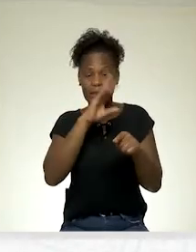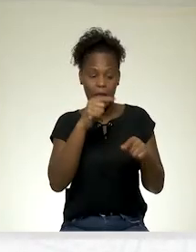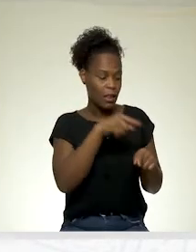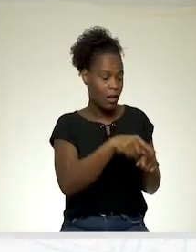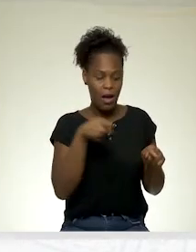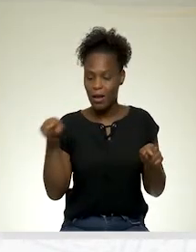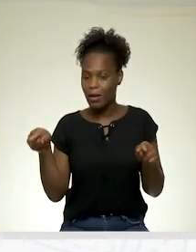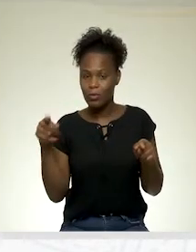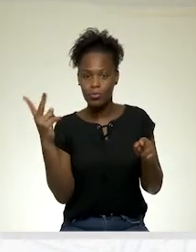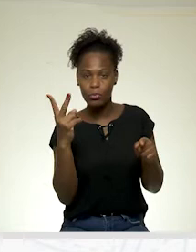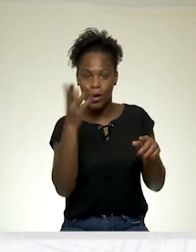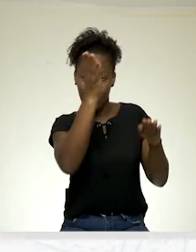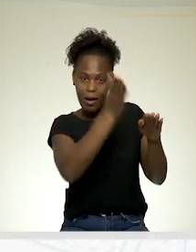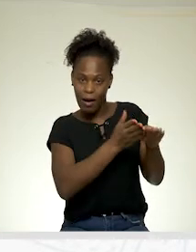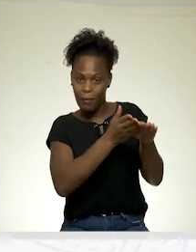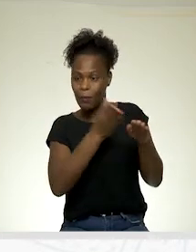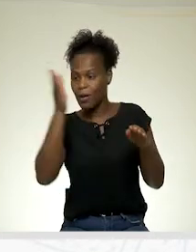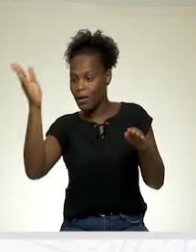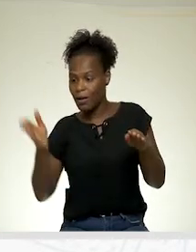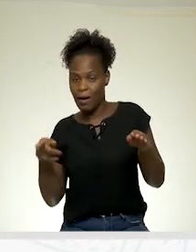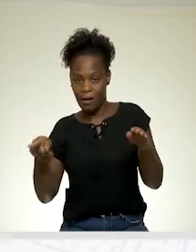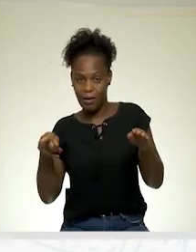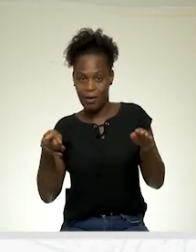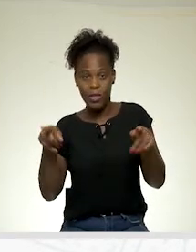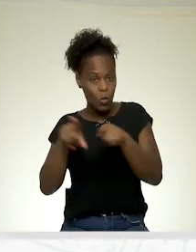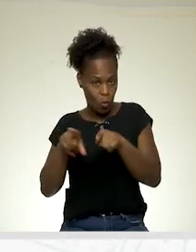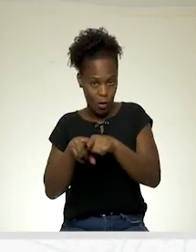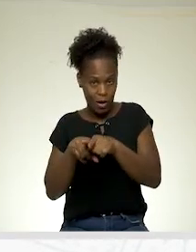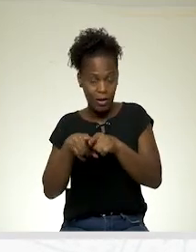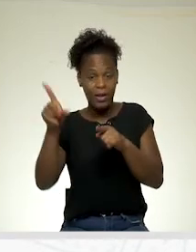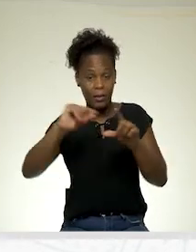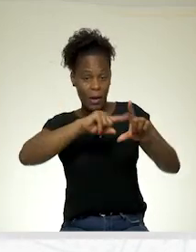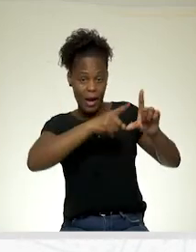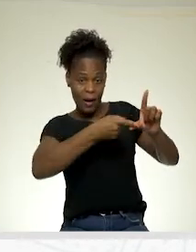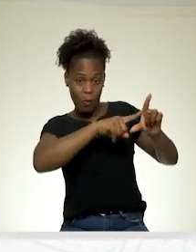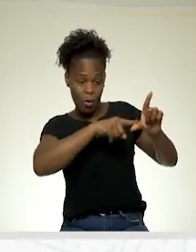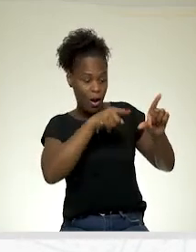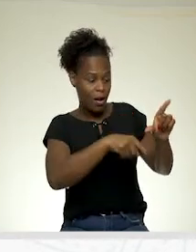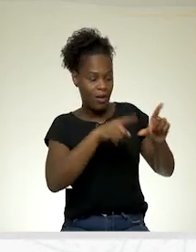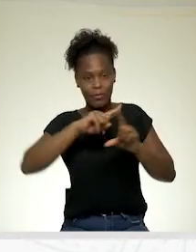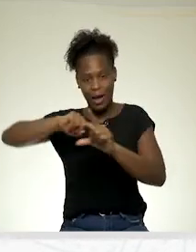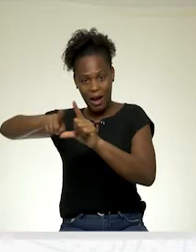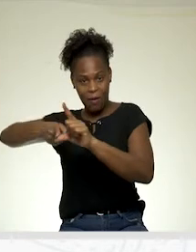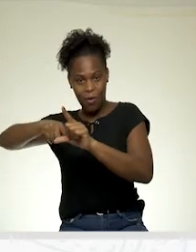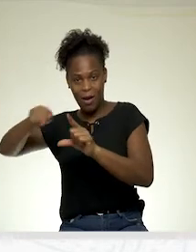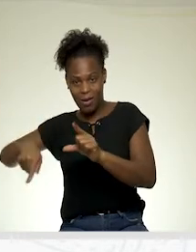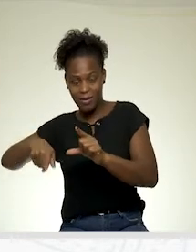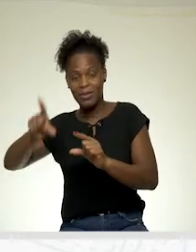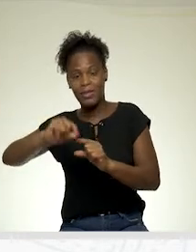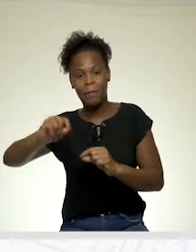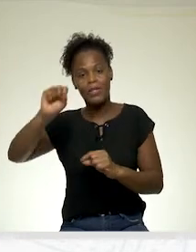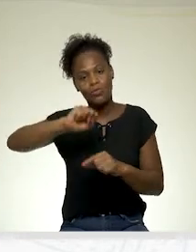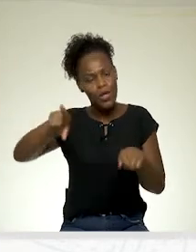2 lados correspondentes geometricamente iguais e o ângulo por eles formado